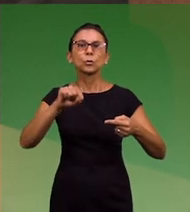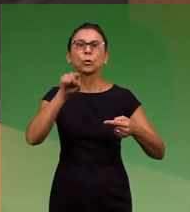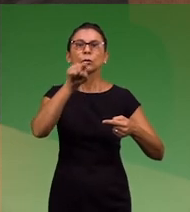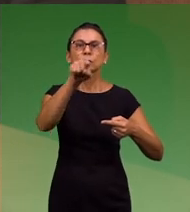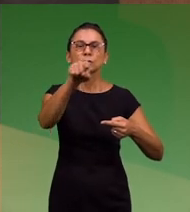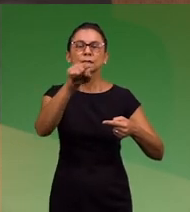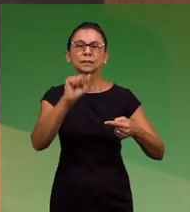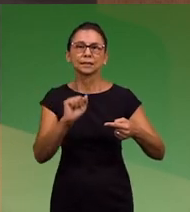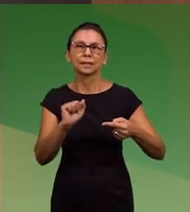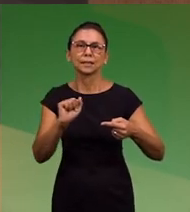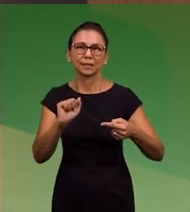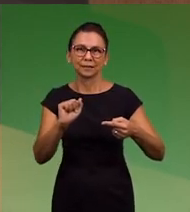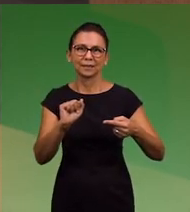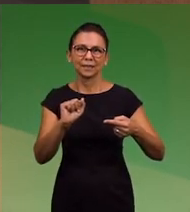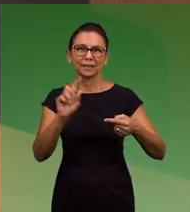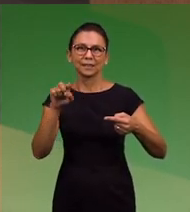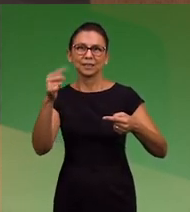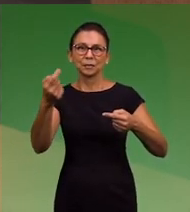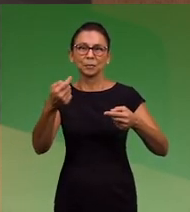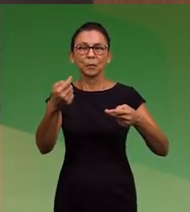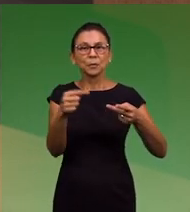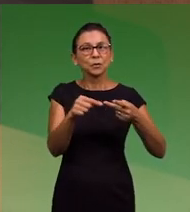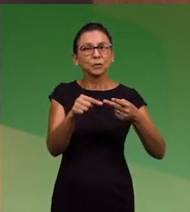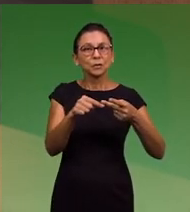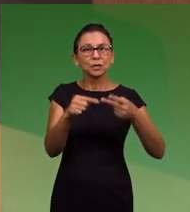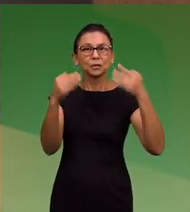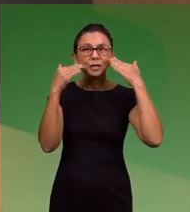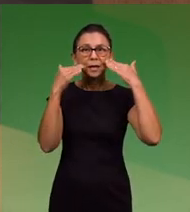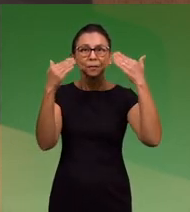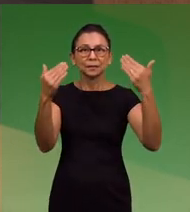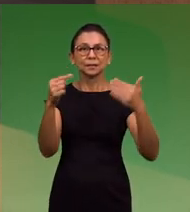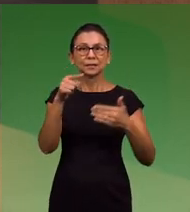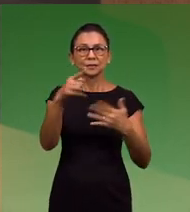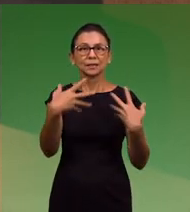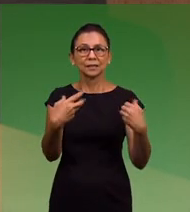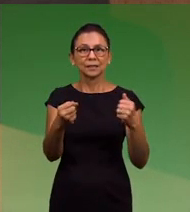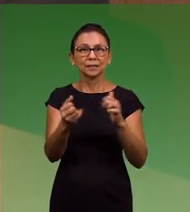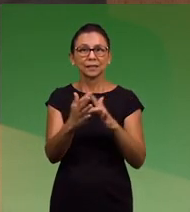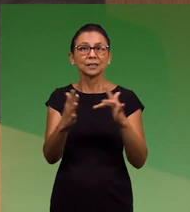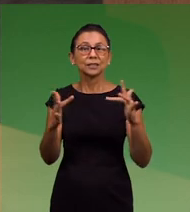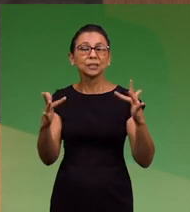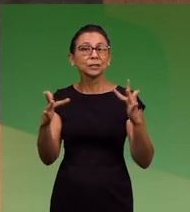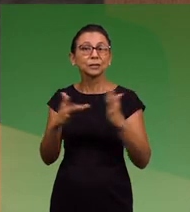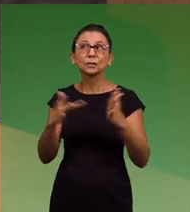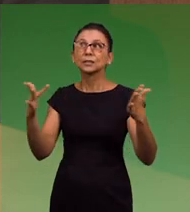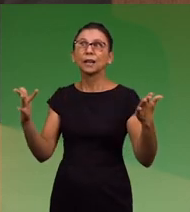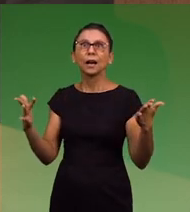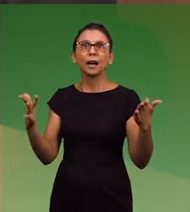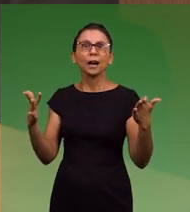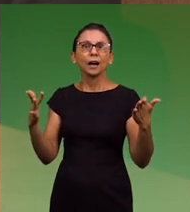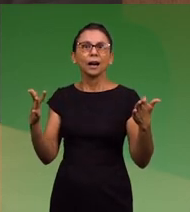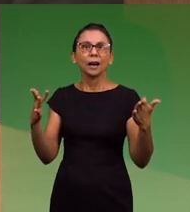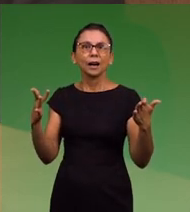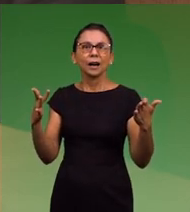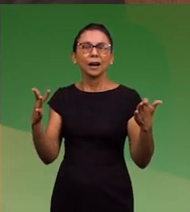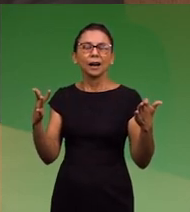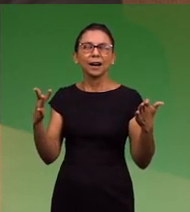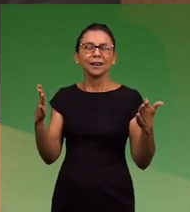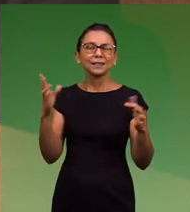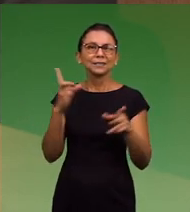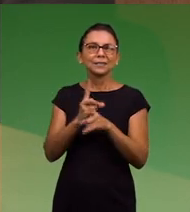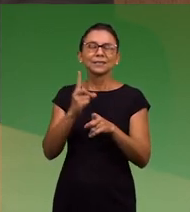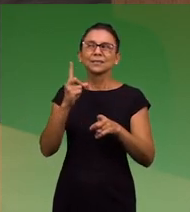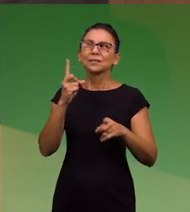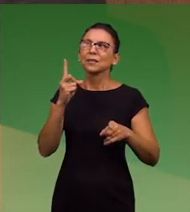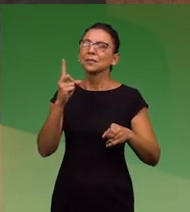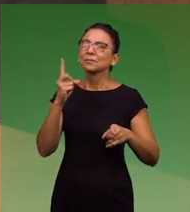quando? Quando Jesus se revela, que Jesus é uma revelação. Quando Jesus se revela o homem, ele toma consciência de